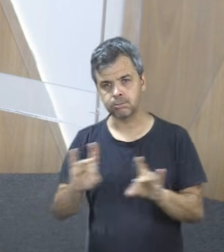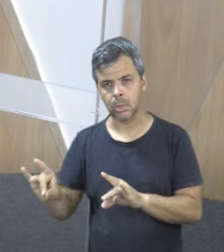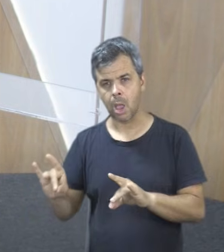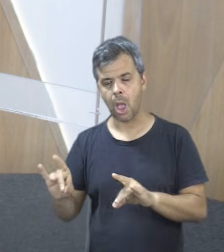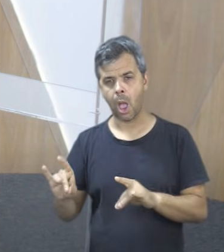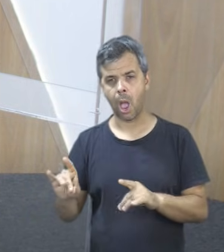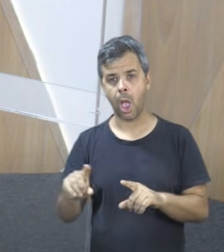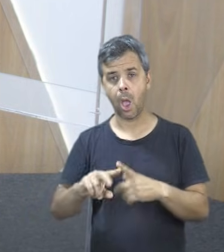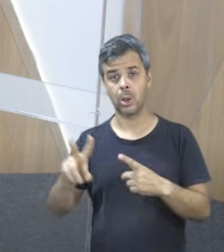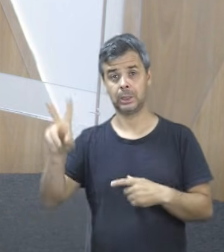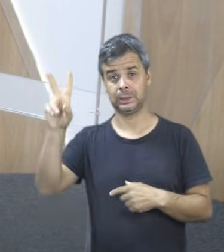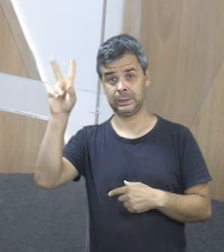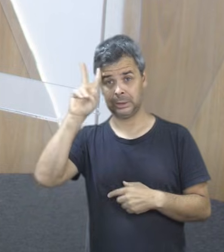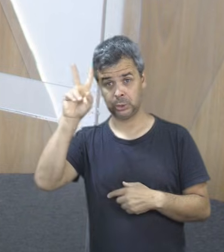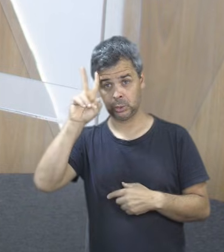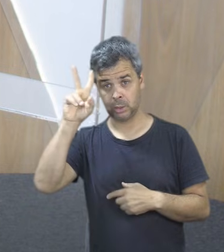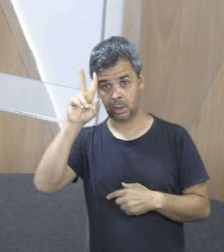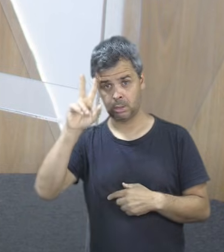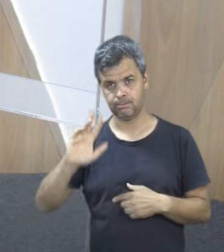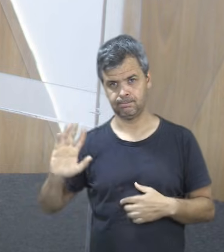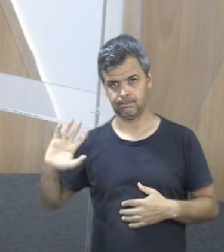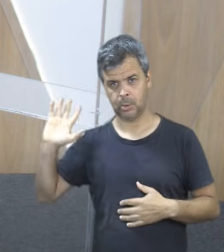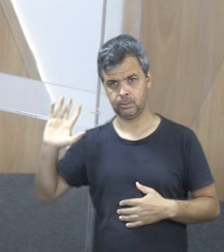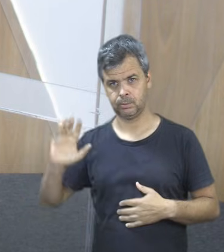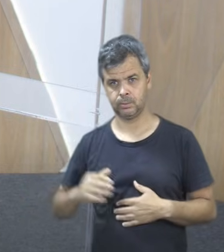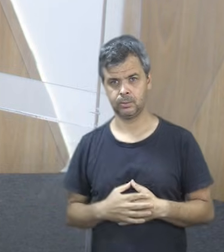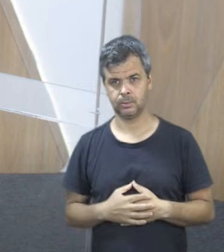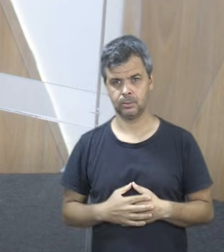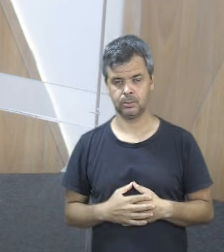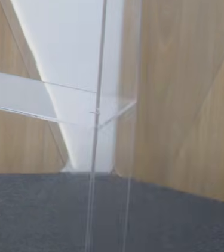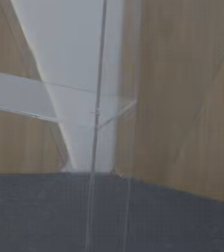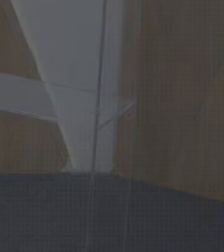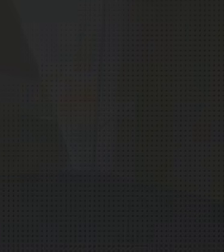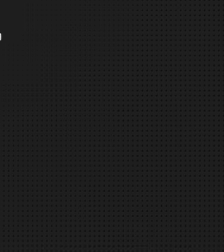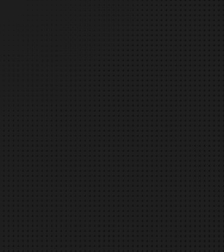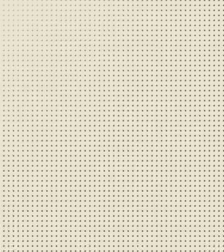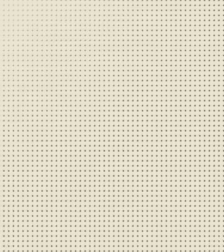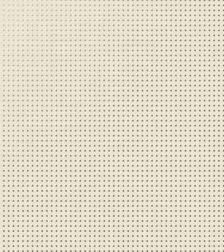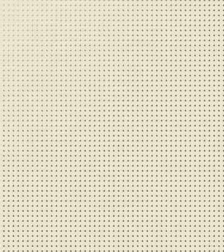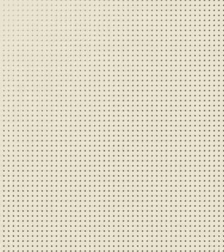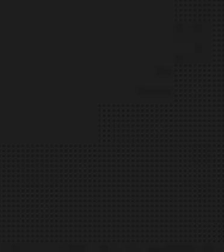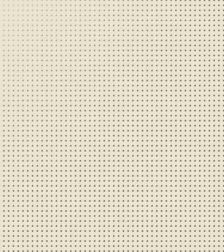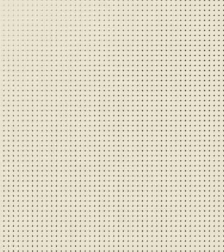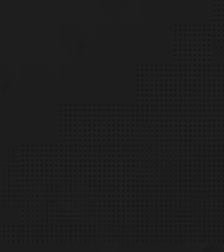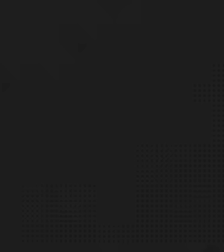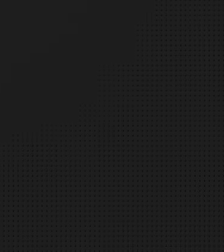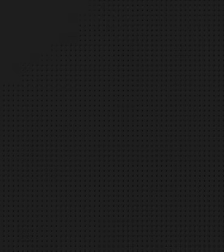Eu te espero segunda-feira. Tchau!